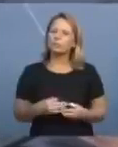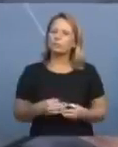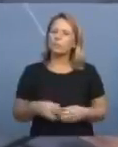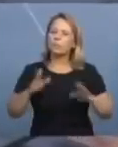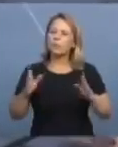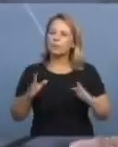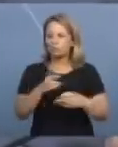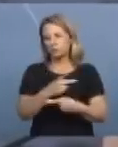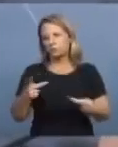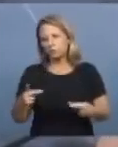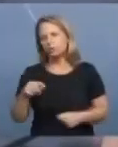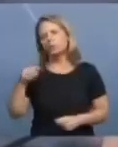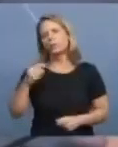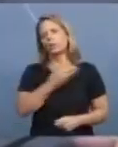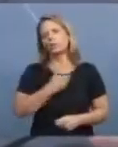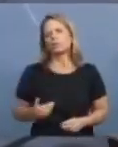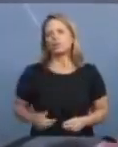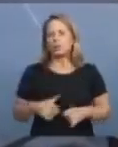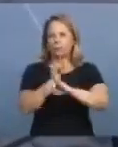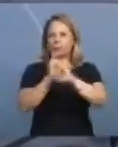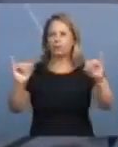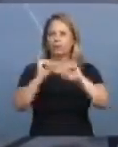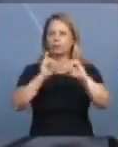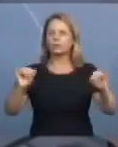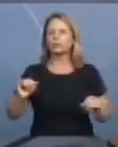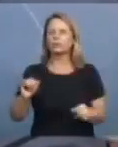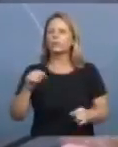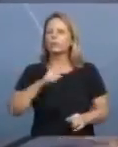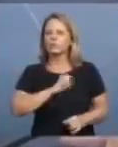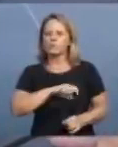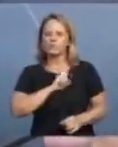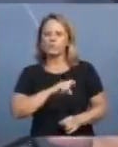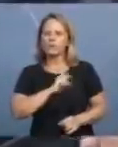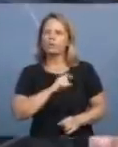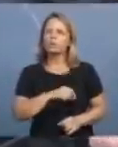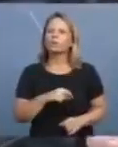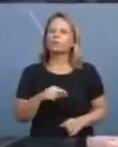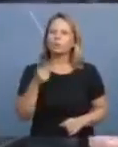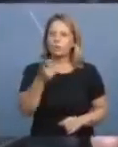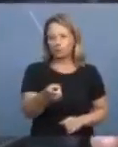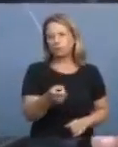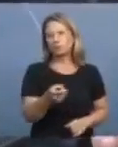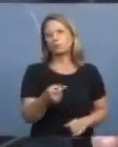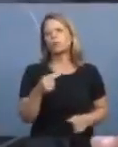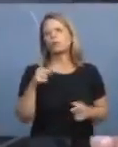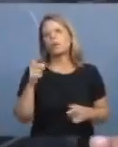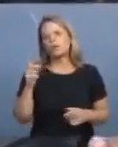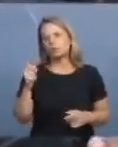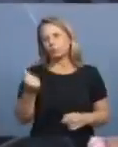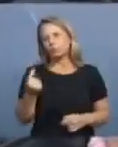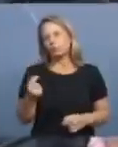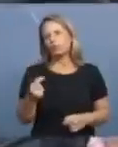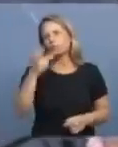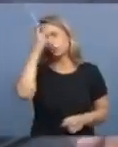esse é o presidente o governo também está fazendo uma propaganda sordi da maldosa isso vai ser vai ser intensificado com dinheiro público